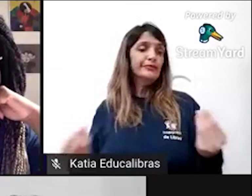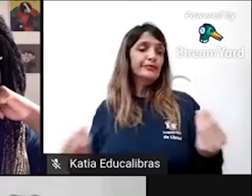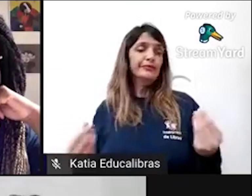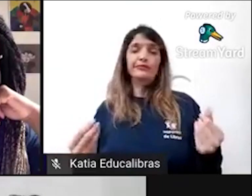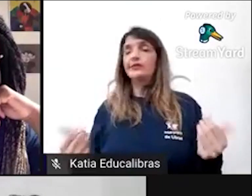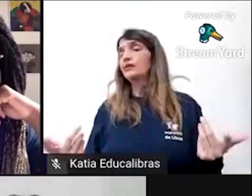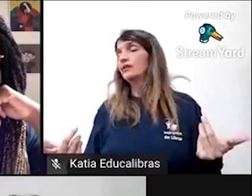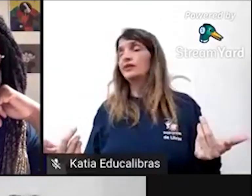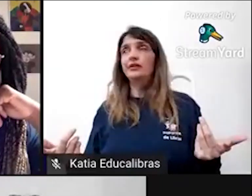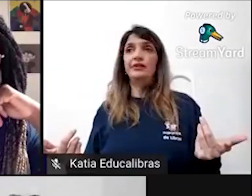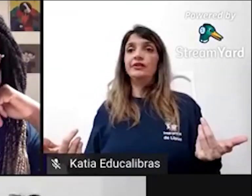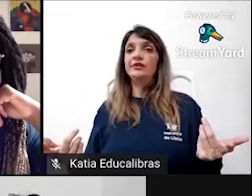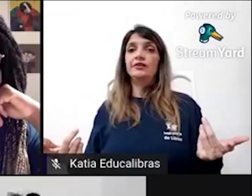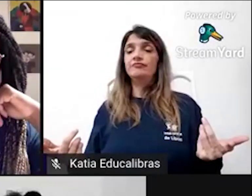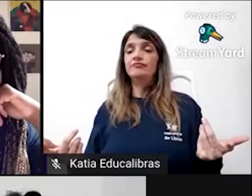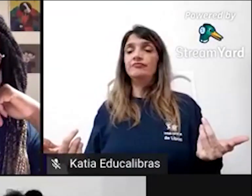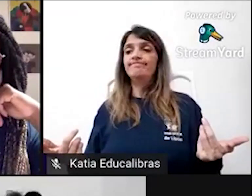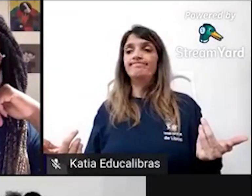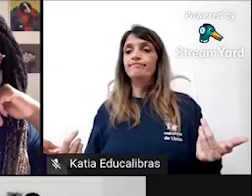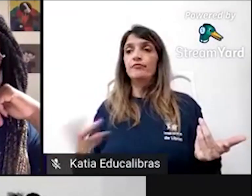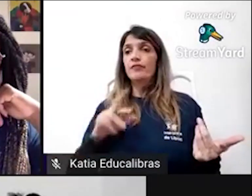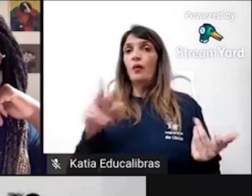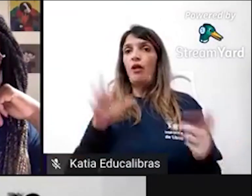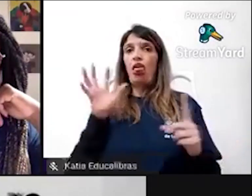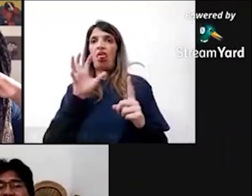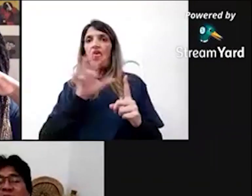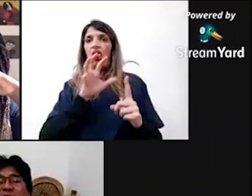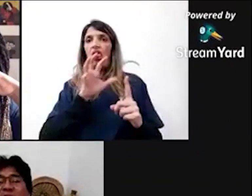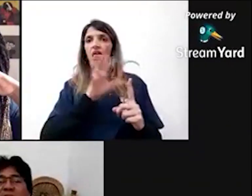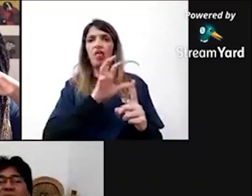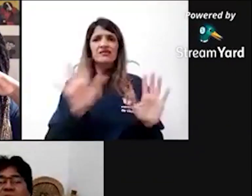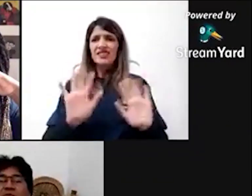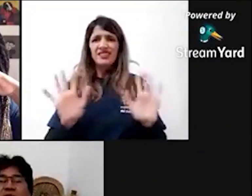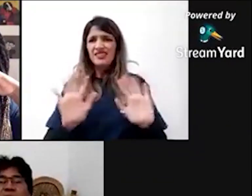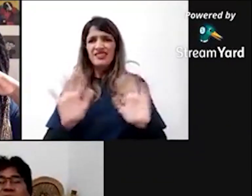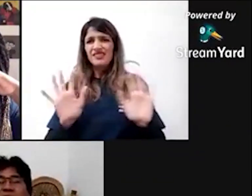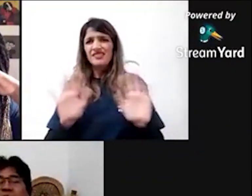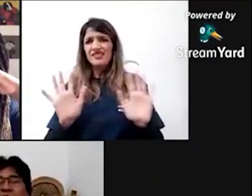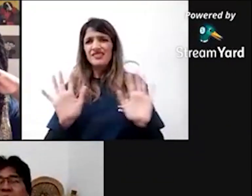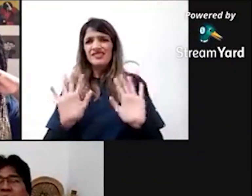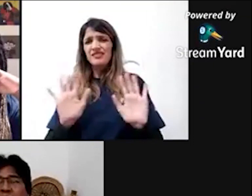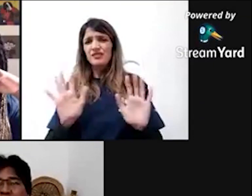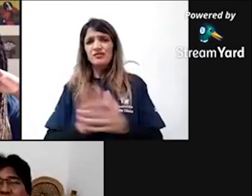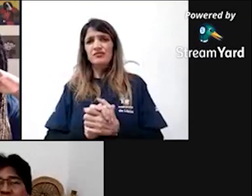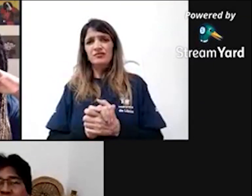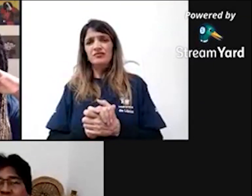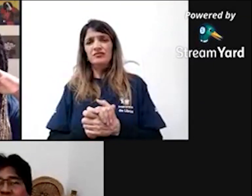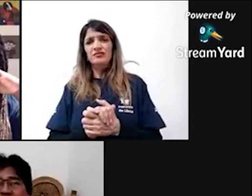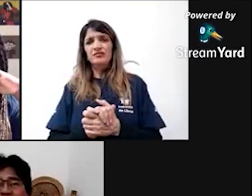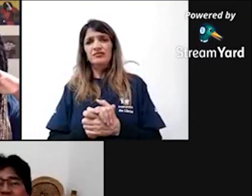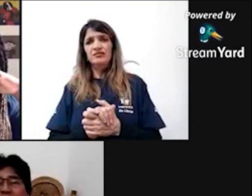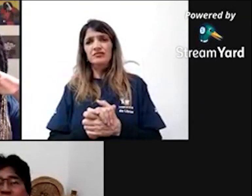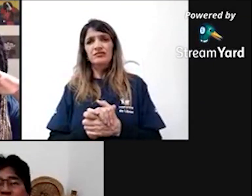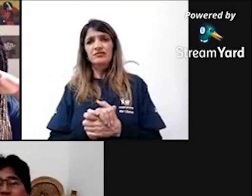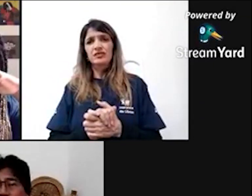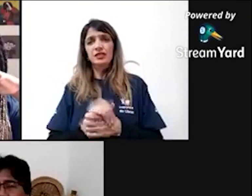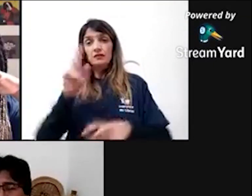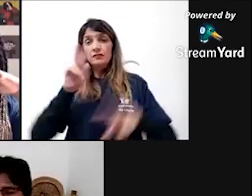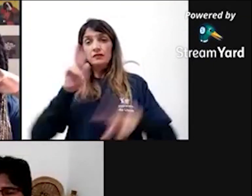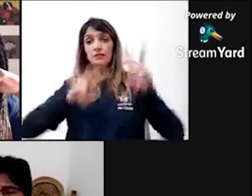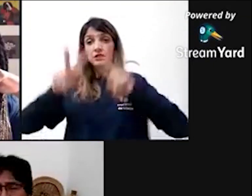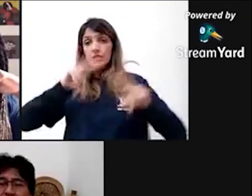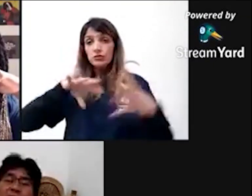que é tão não é algo ameaçador para ninguém. Pelo contrário, essa nossa visão de